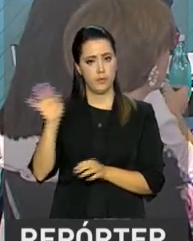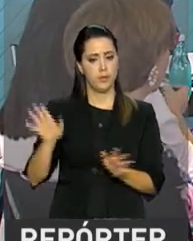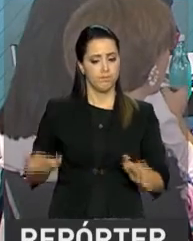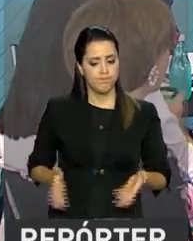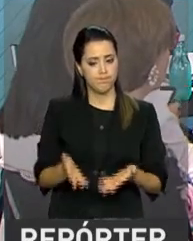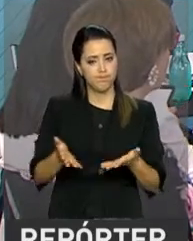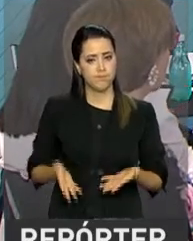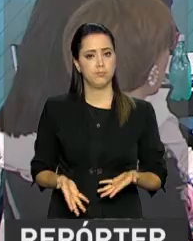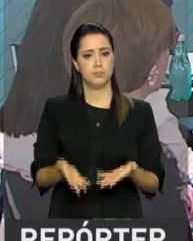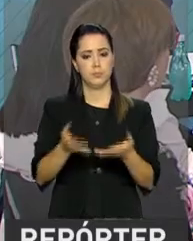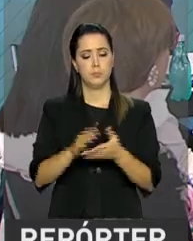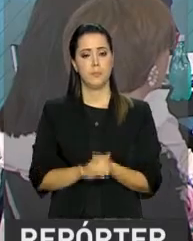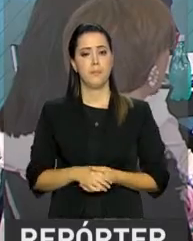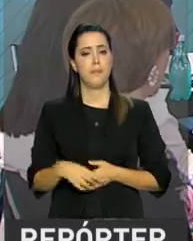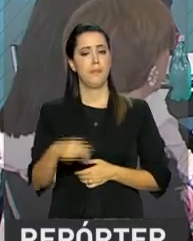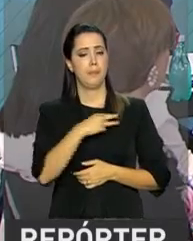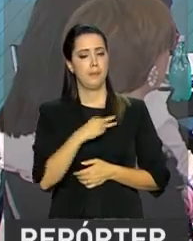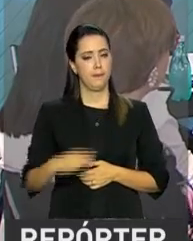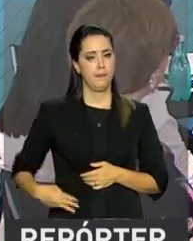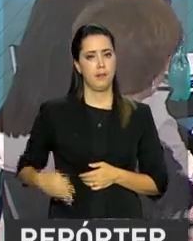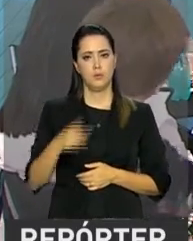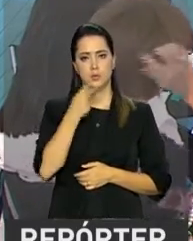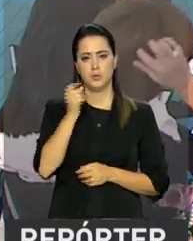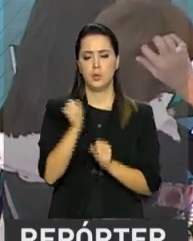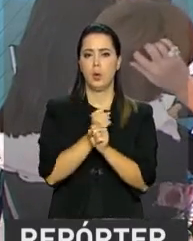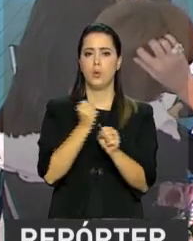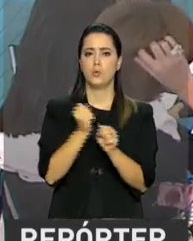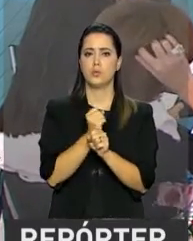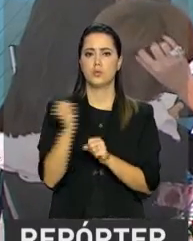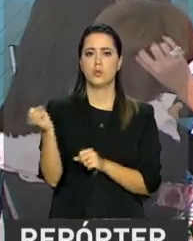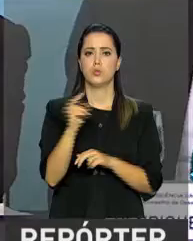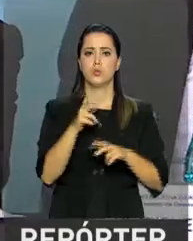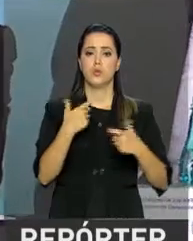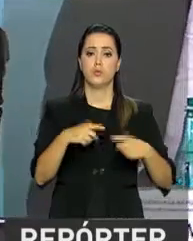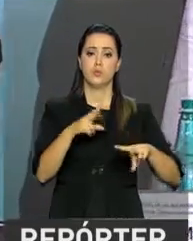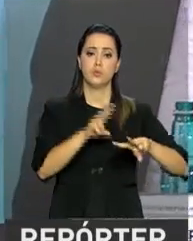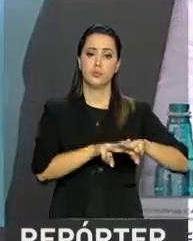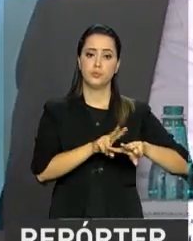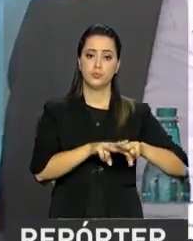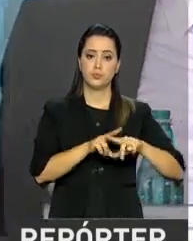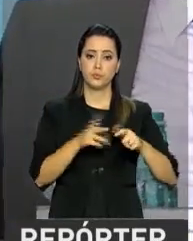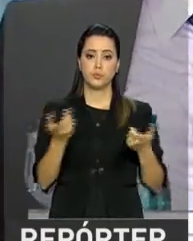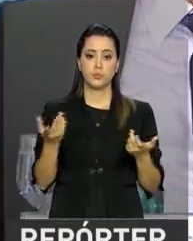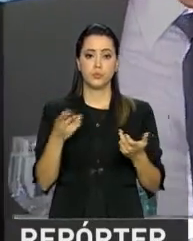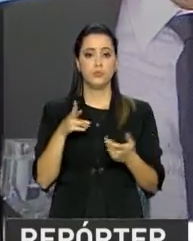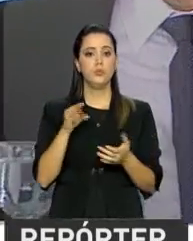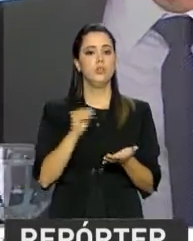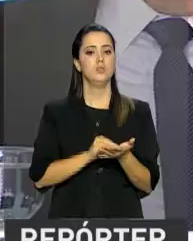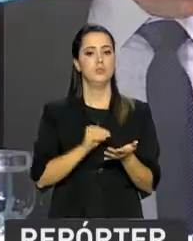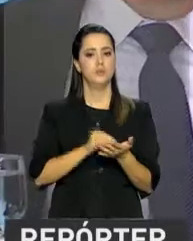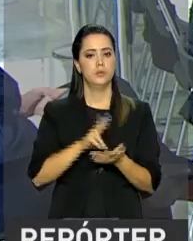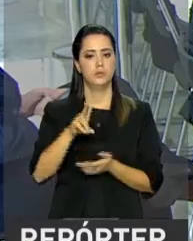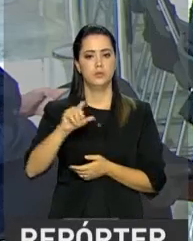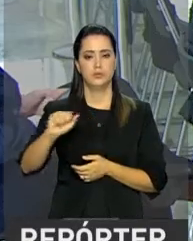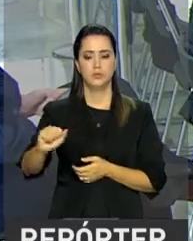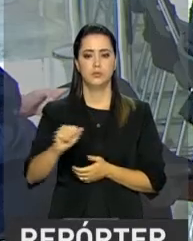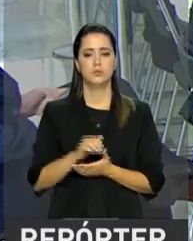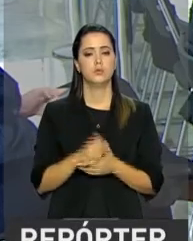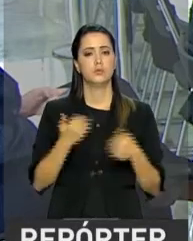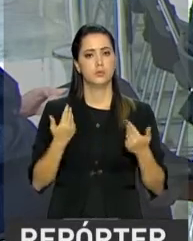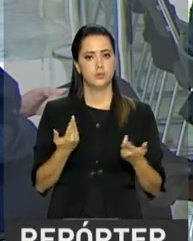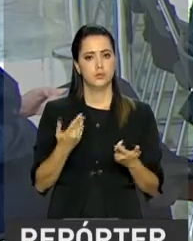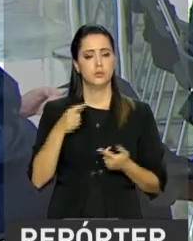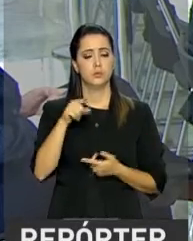da segurança pública falou que apesar da construção de novas penitenciárias o déficit de vagas tem crescido segundo